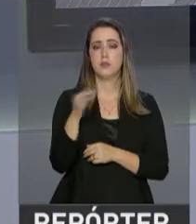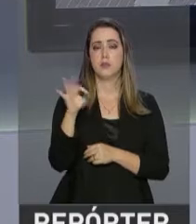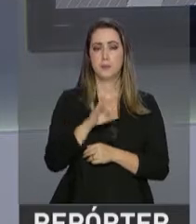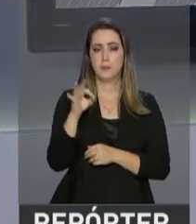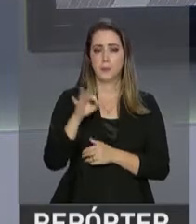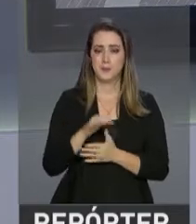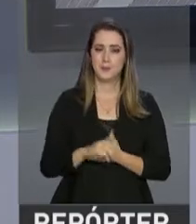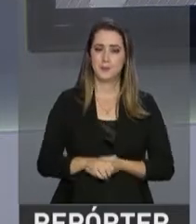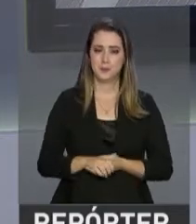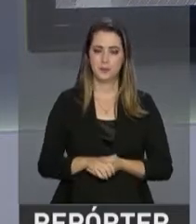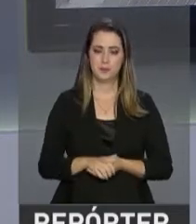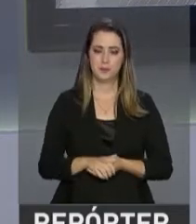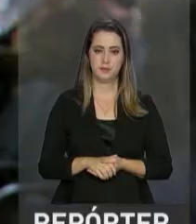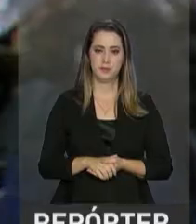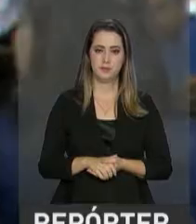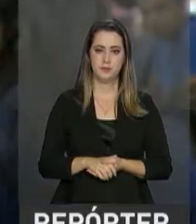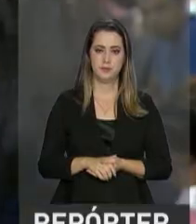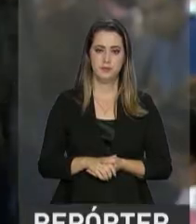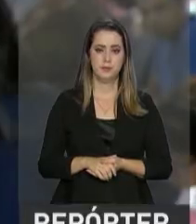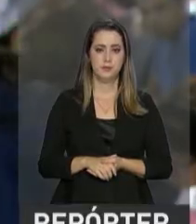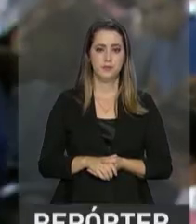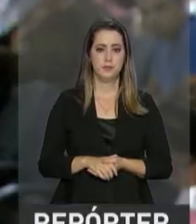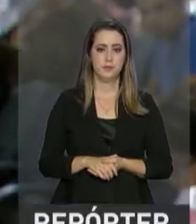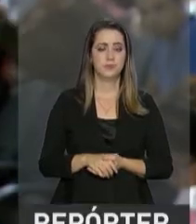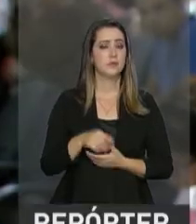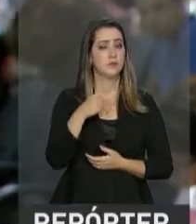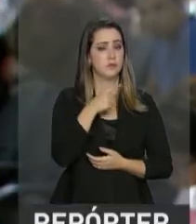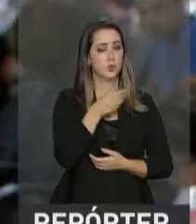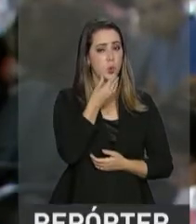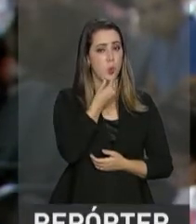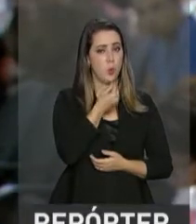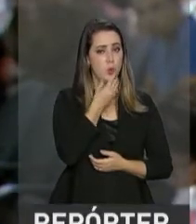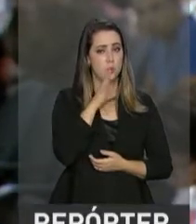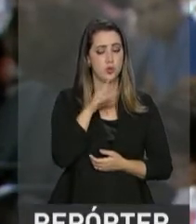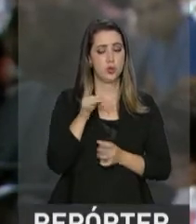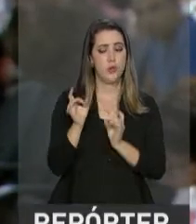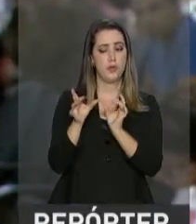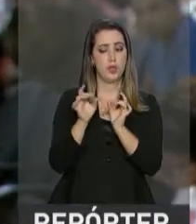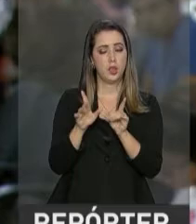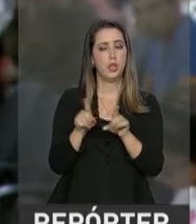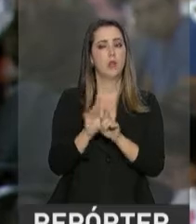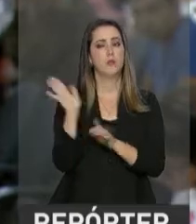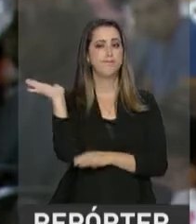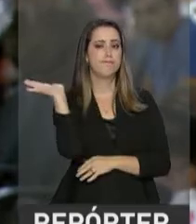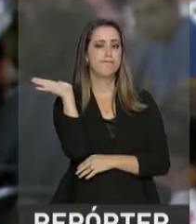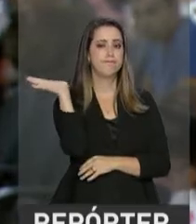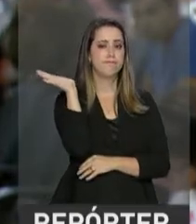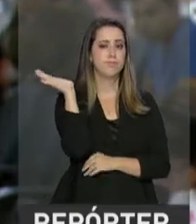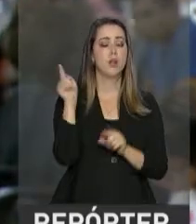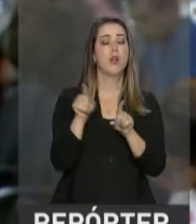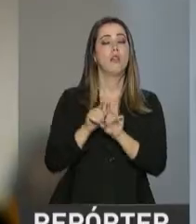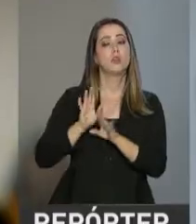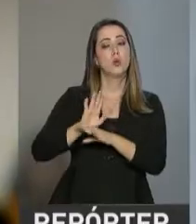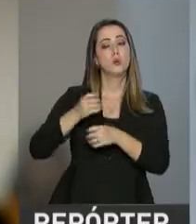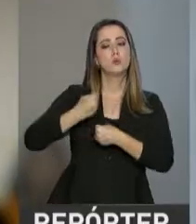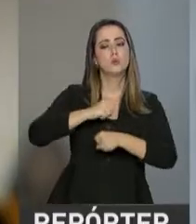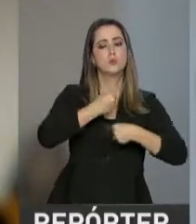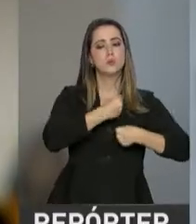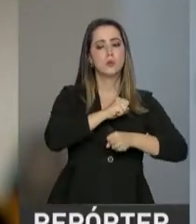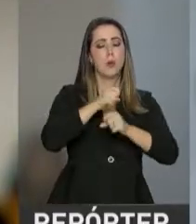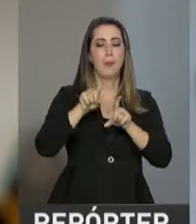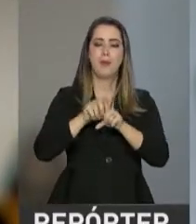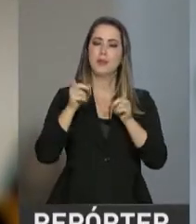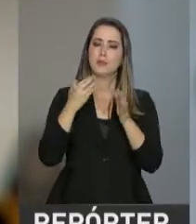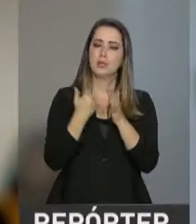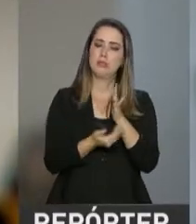37% mário já foi vendedor garçom auxiliar de serviços gerais mas perdeu o emprego